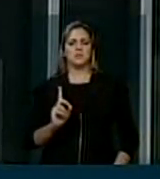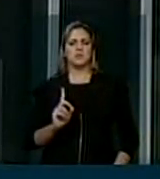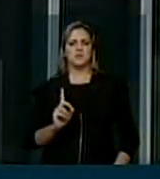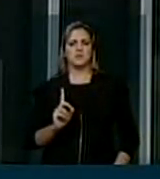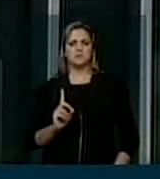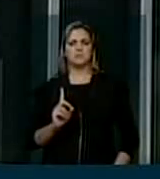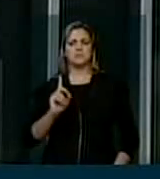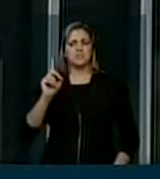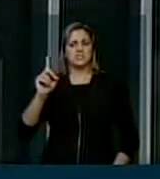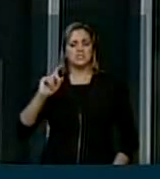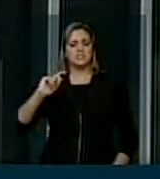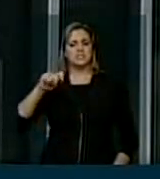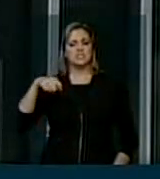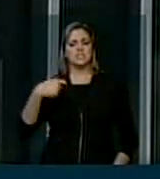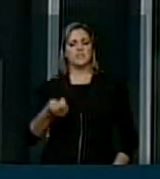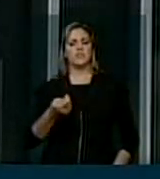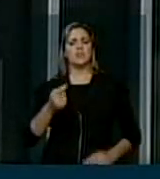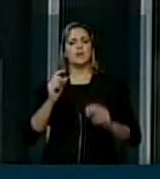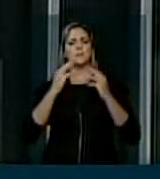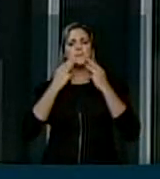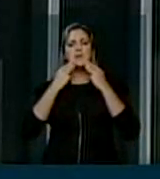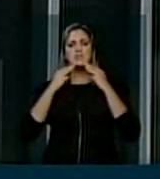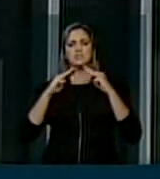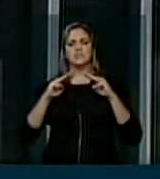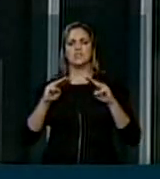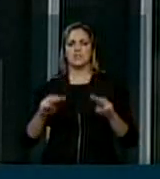ele retrata uma mensagem